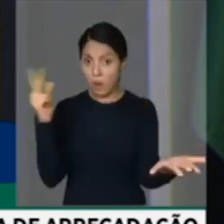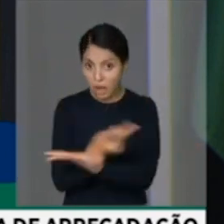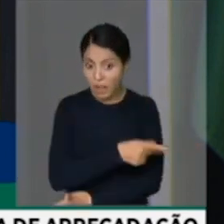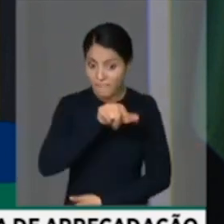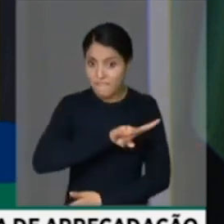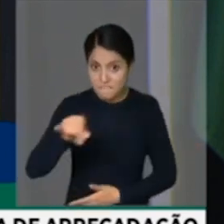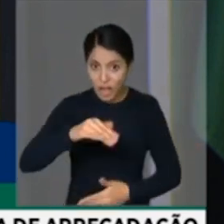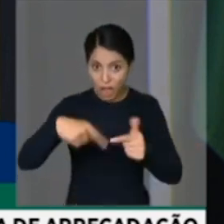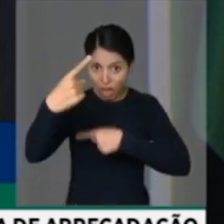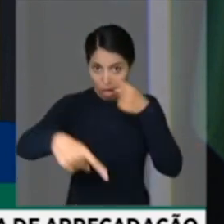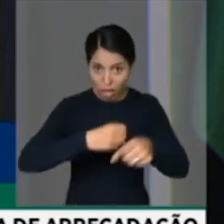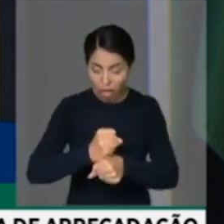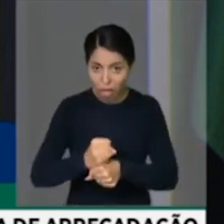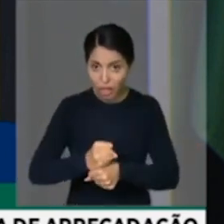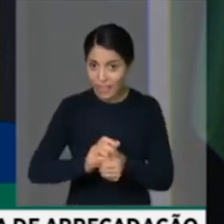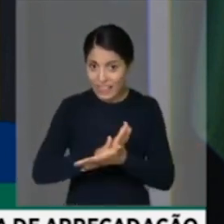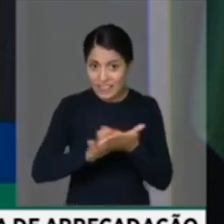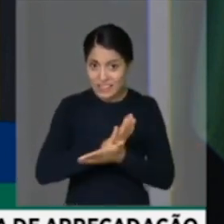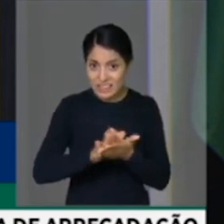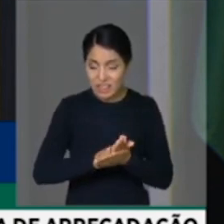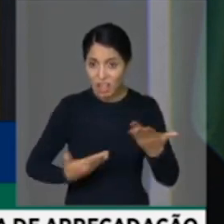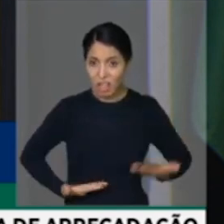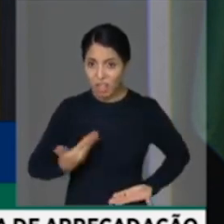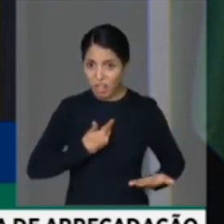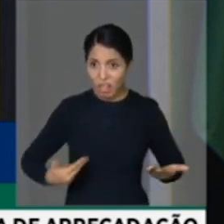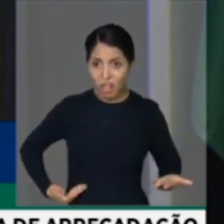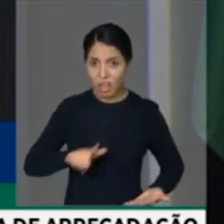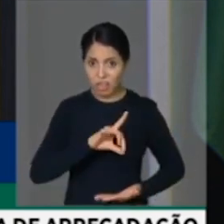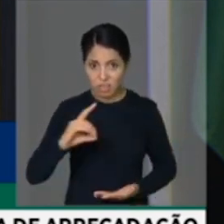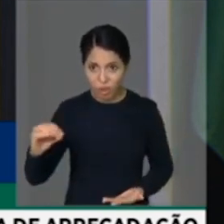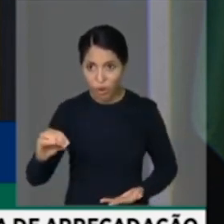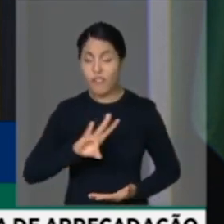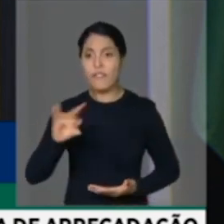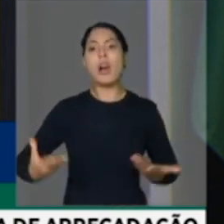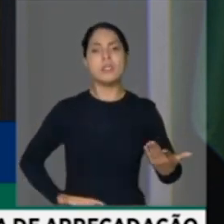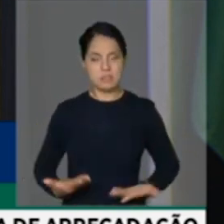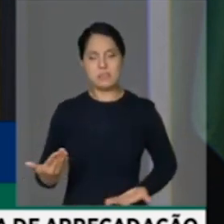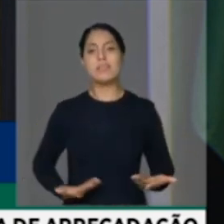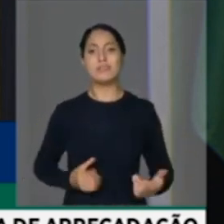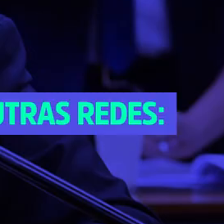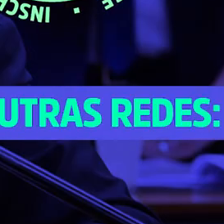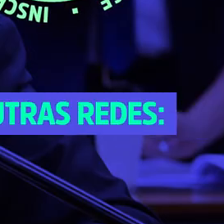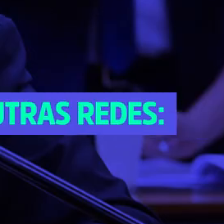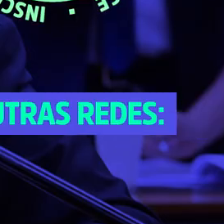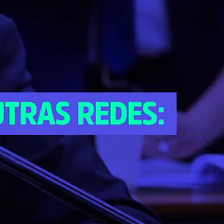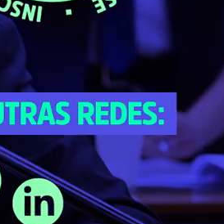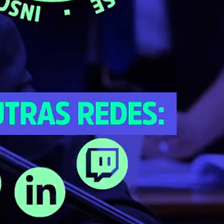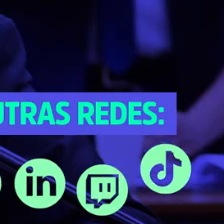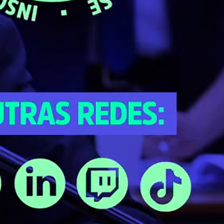Lei de Diretrizes Orçamentárias, todos os serviços públicos vão ser obrigados a parar, serem 100% paralisados. Obrigado, presidente.